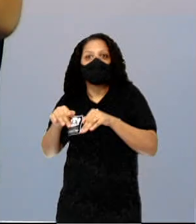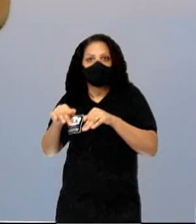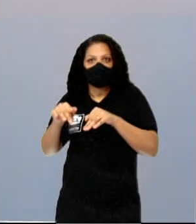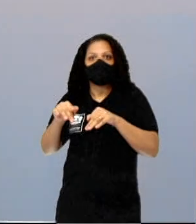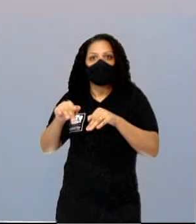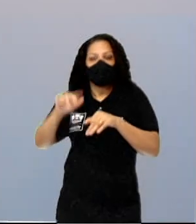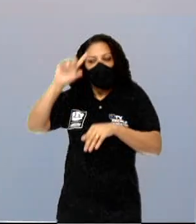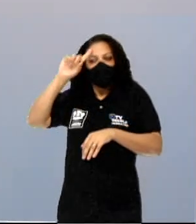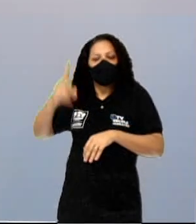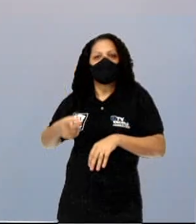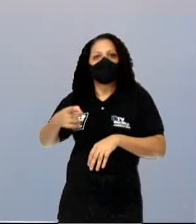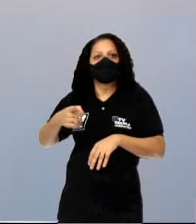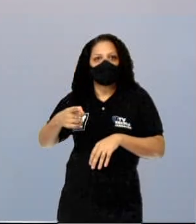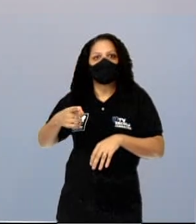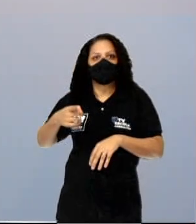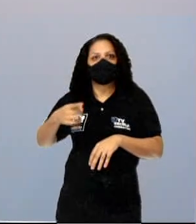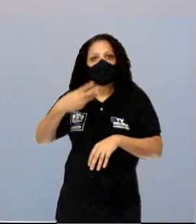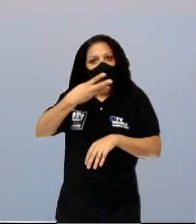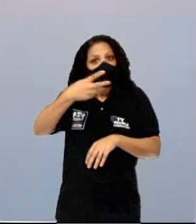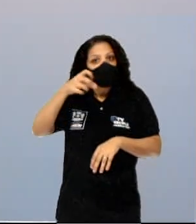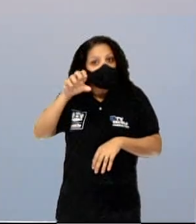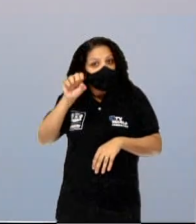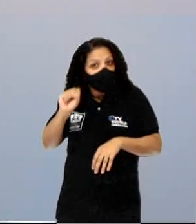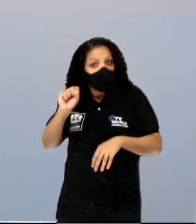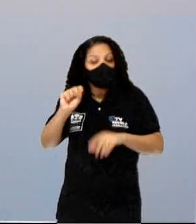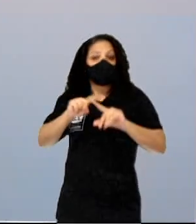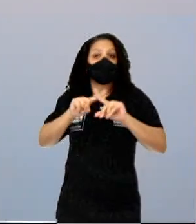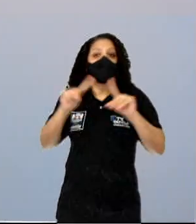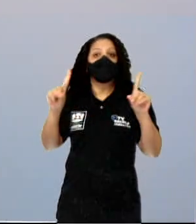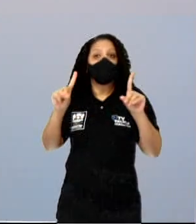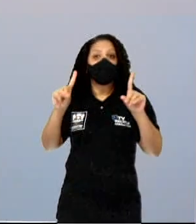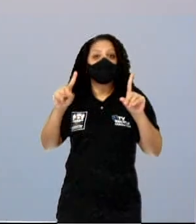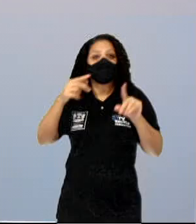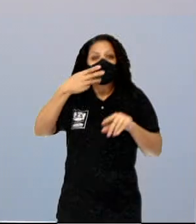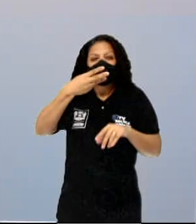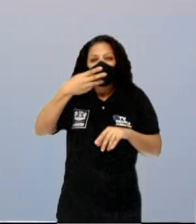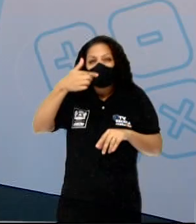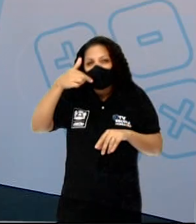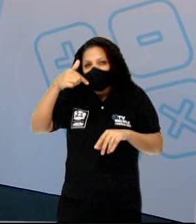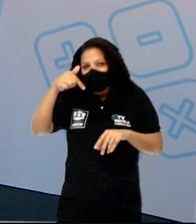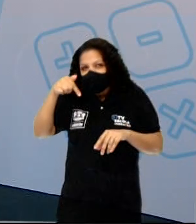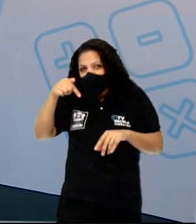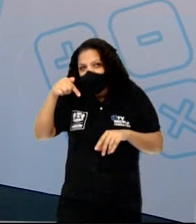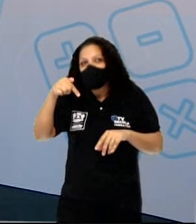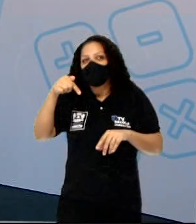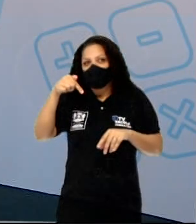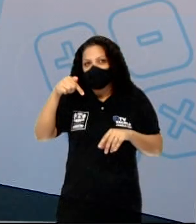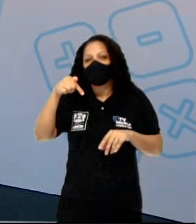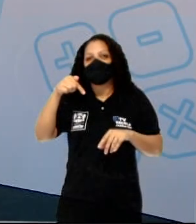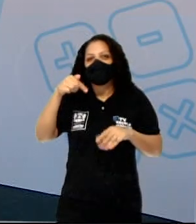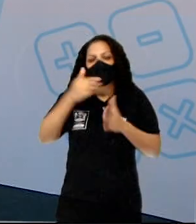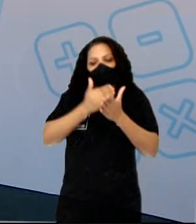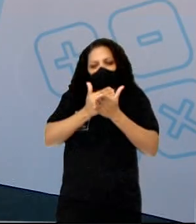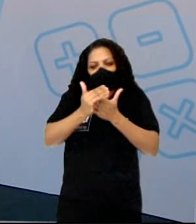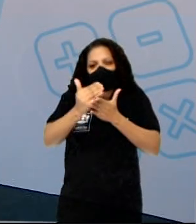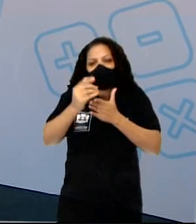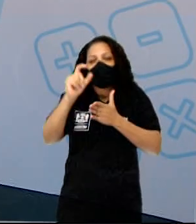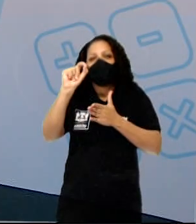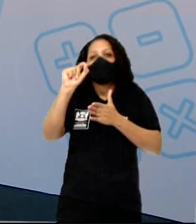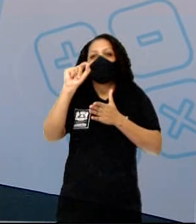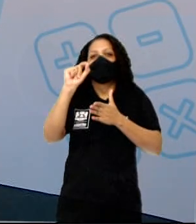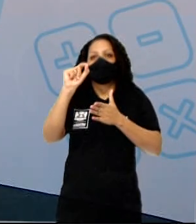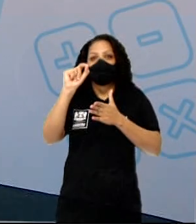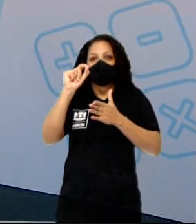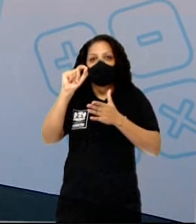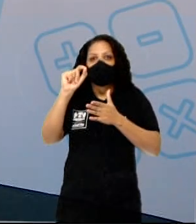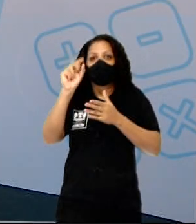já ali em 1937, alguns players políticos, alguns candidatos vão começar a lançar os seus nomes, né, para a